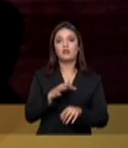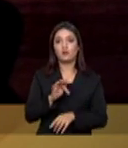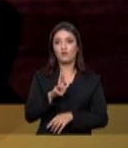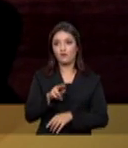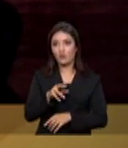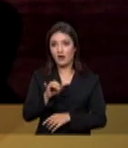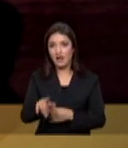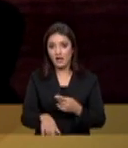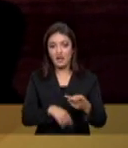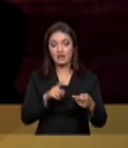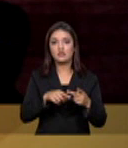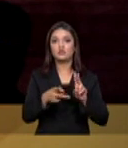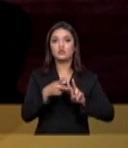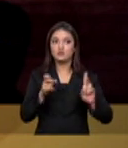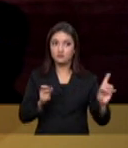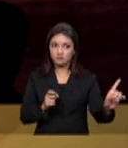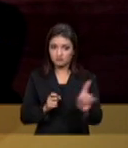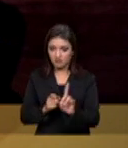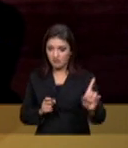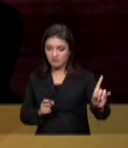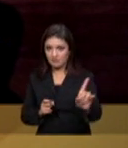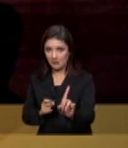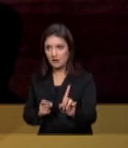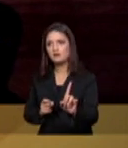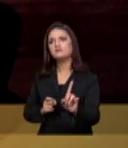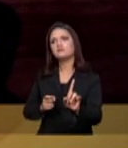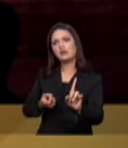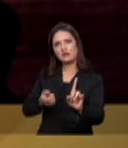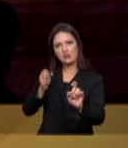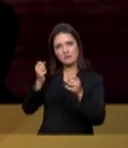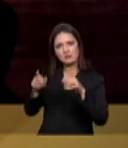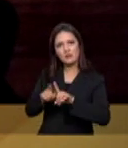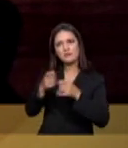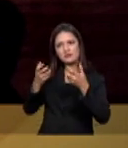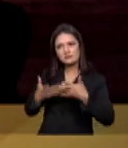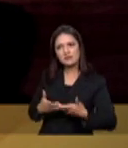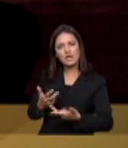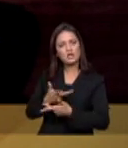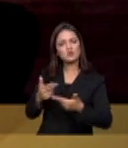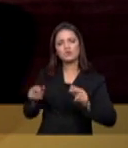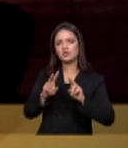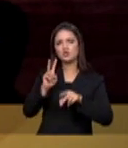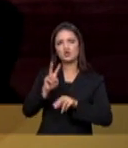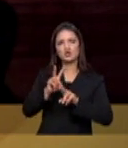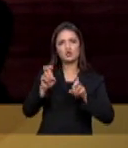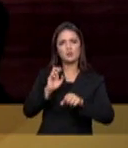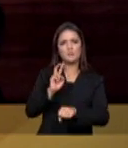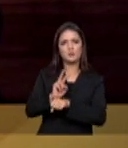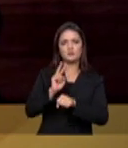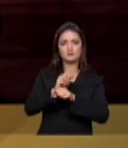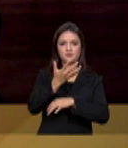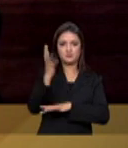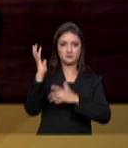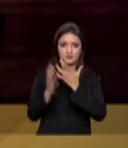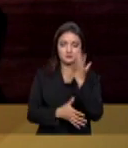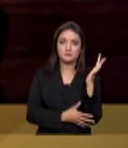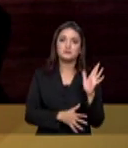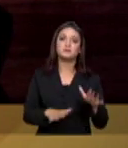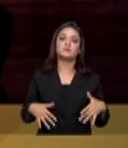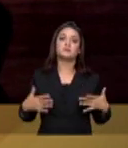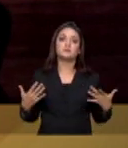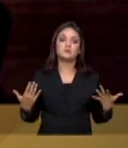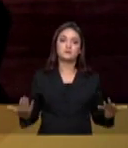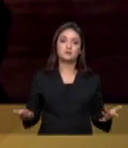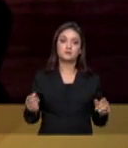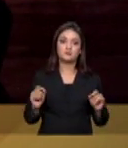a respeito das questões referentes à Proteção Ambiental É nesse ponto afirma em primeiro